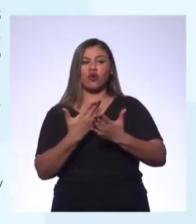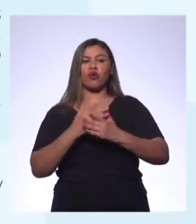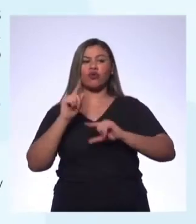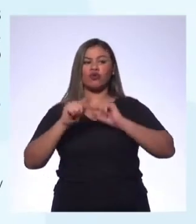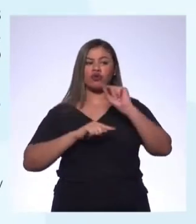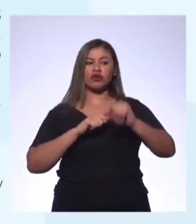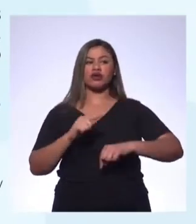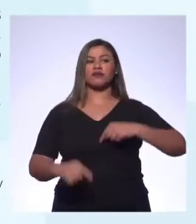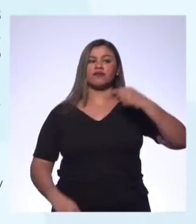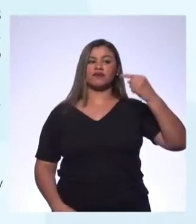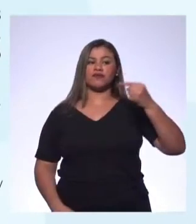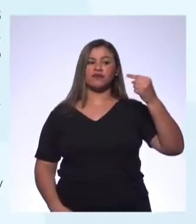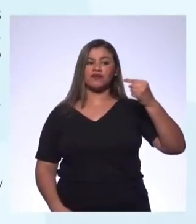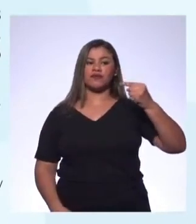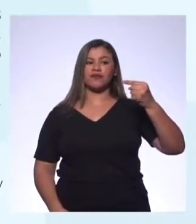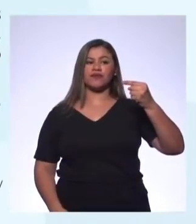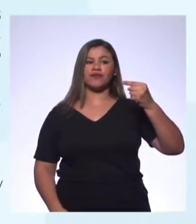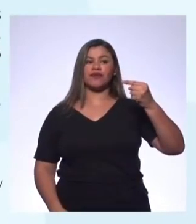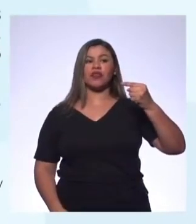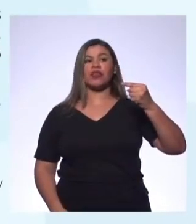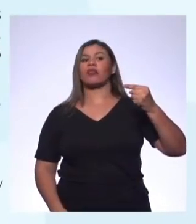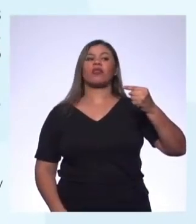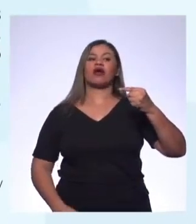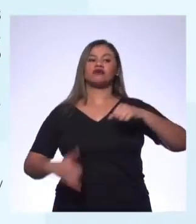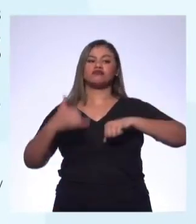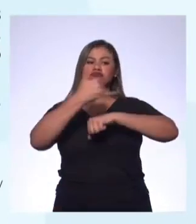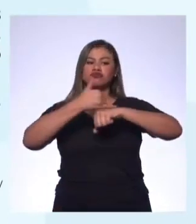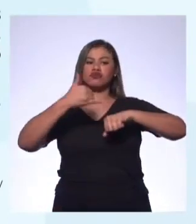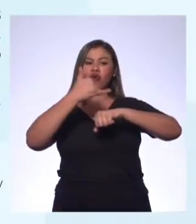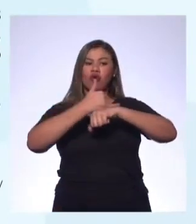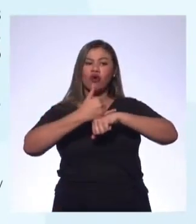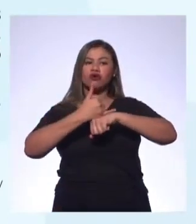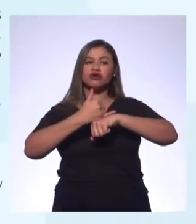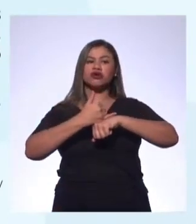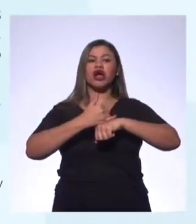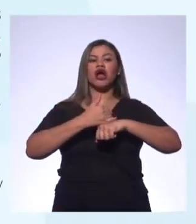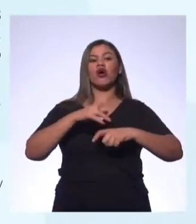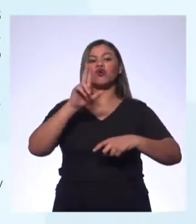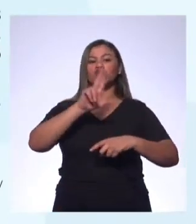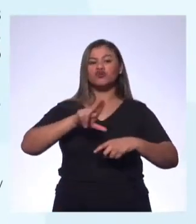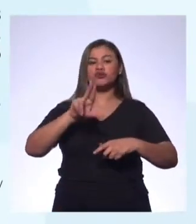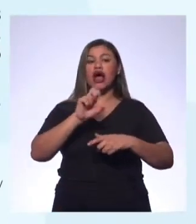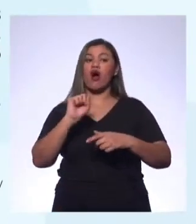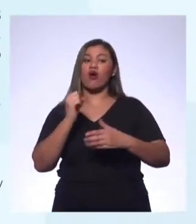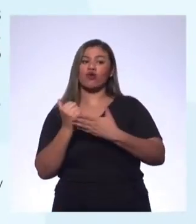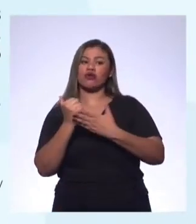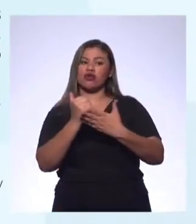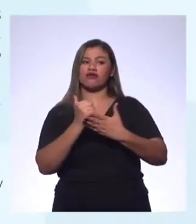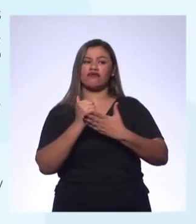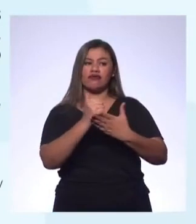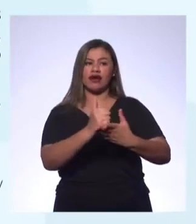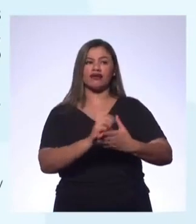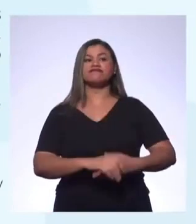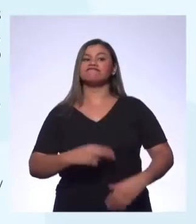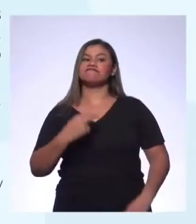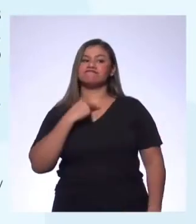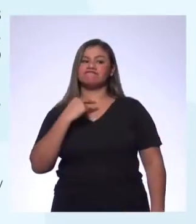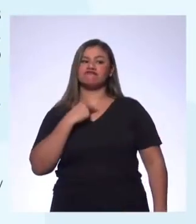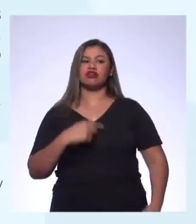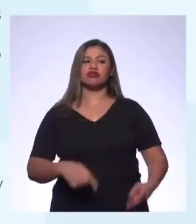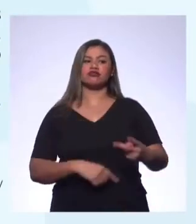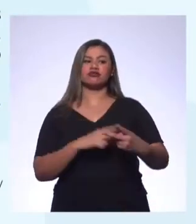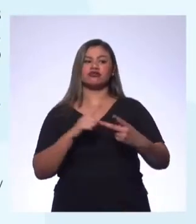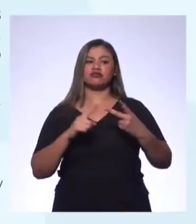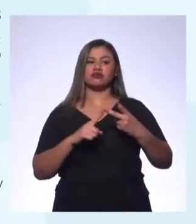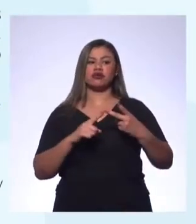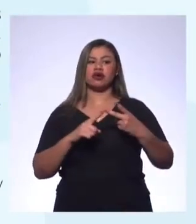1. Portar e consumir drogas lícitas e ilícitas. 2.